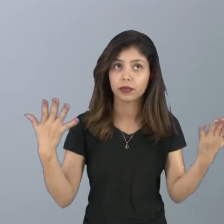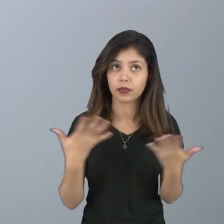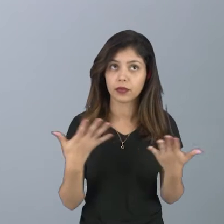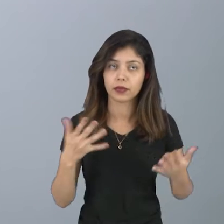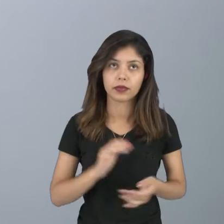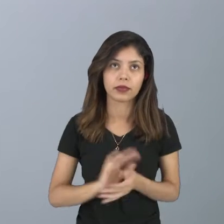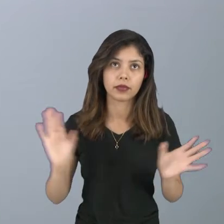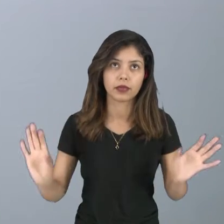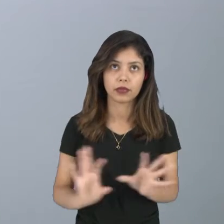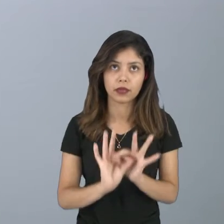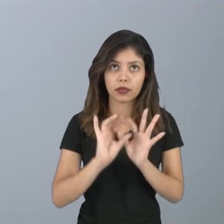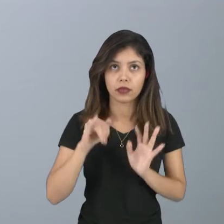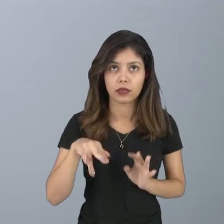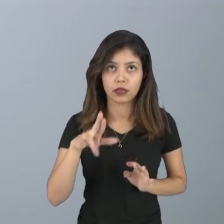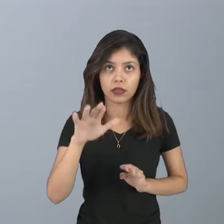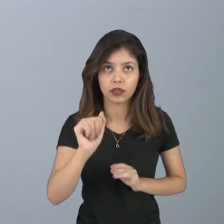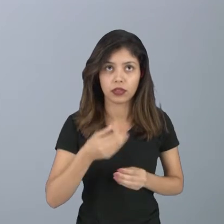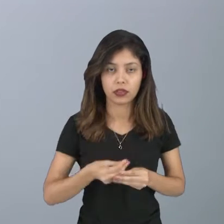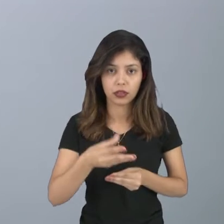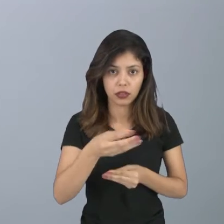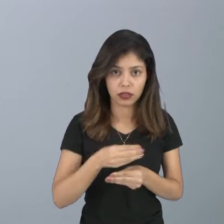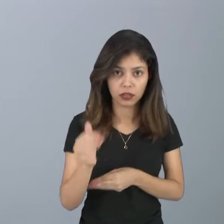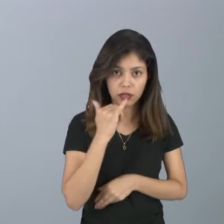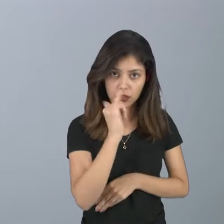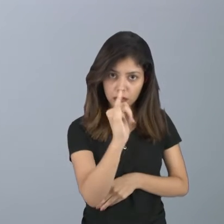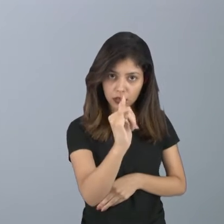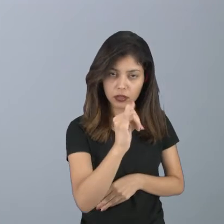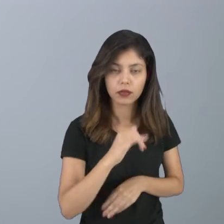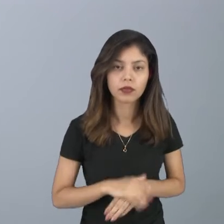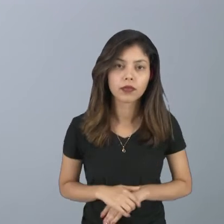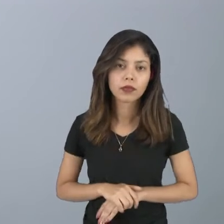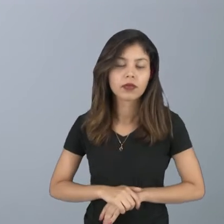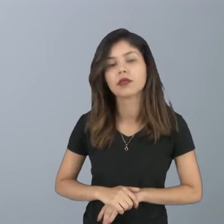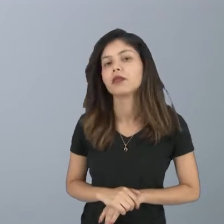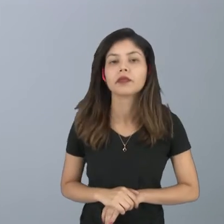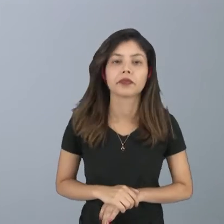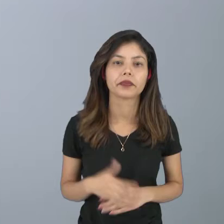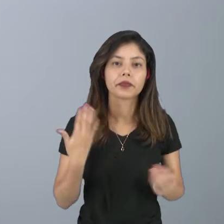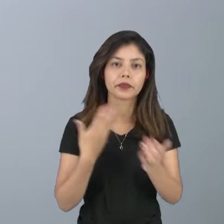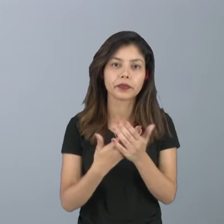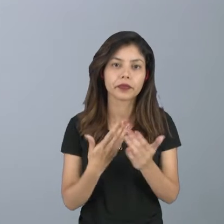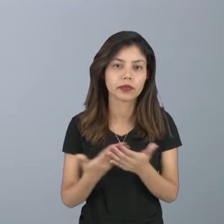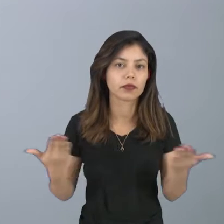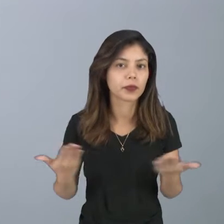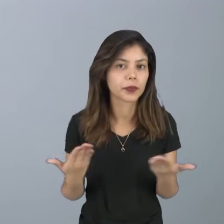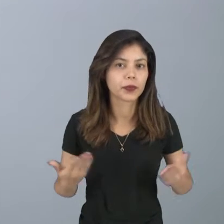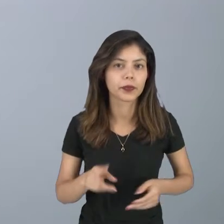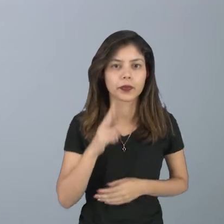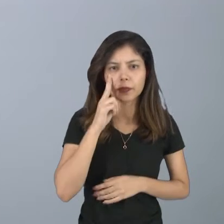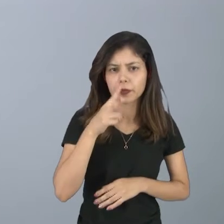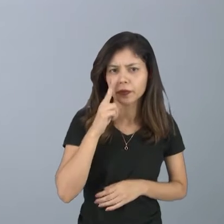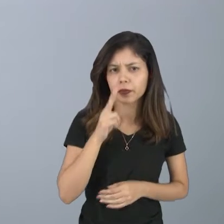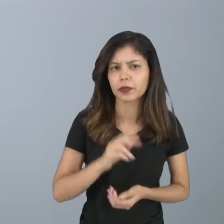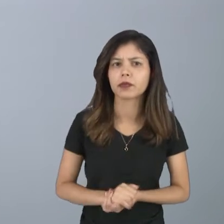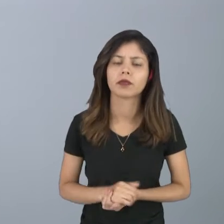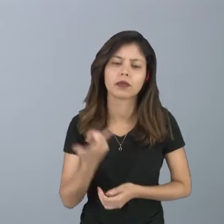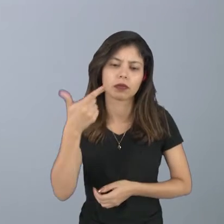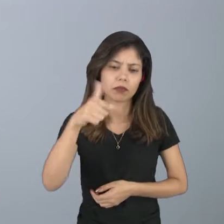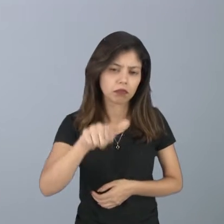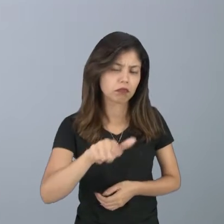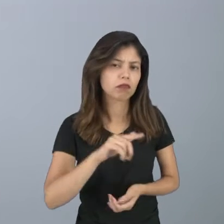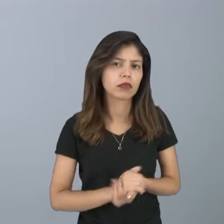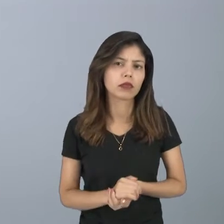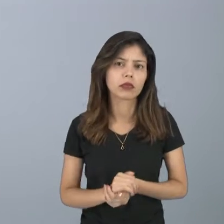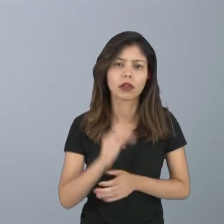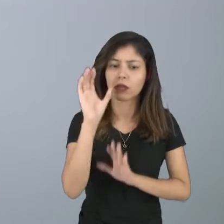aula de hoje é ligação iônica e distribuição eletrônica. Então, na aula de hoje, a gente vai estar revendo alguns conceitos sobre